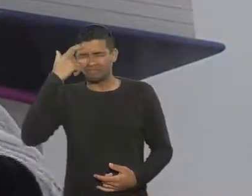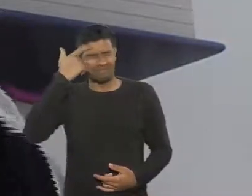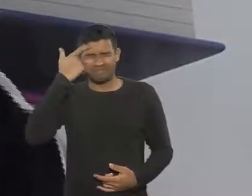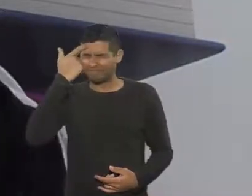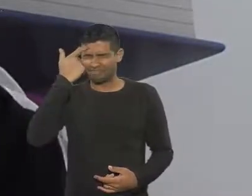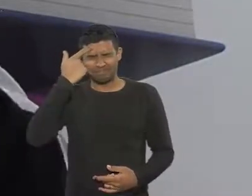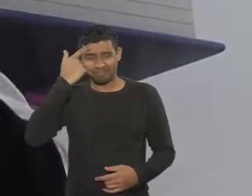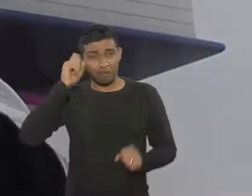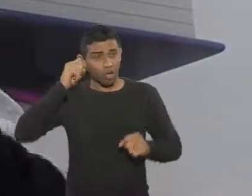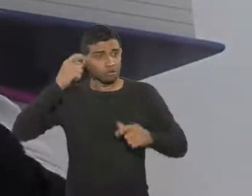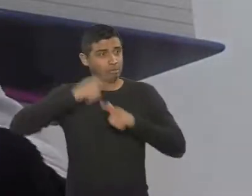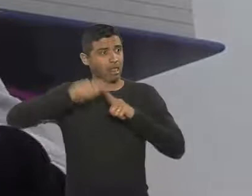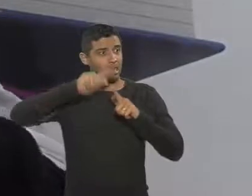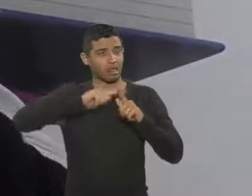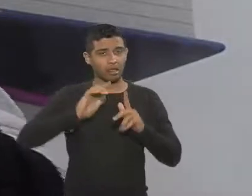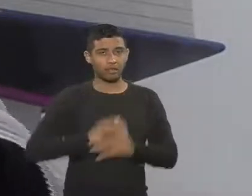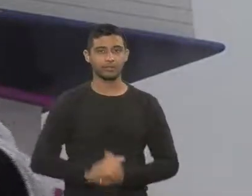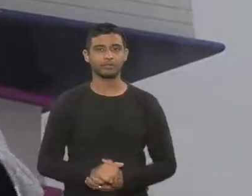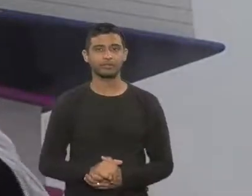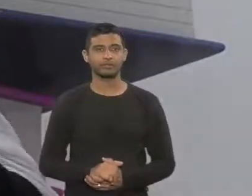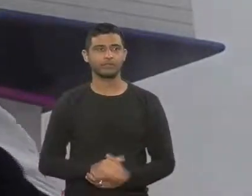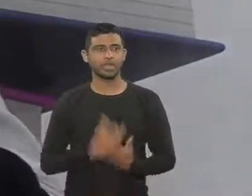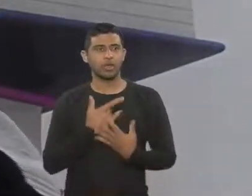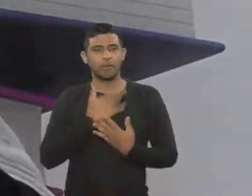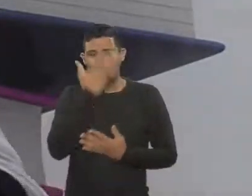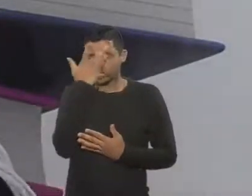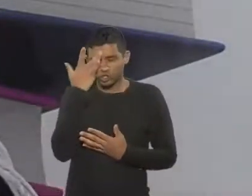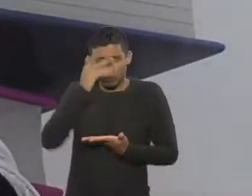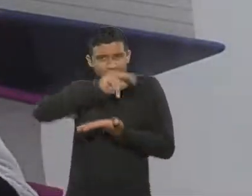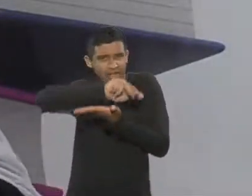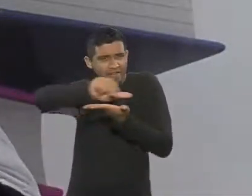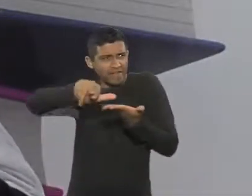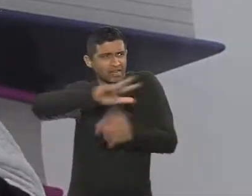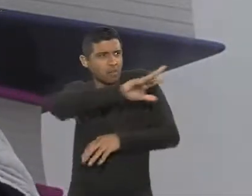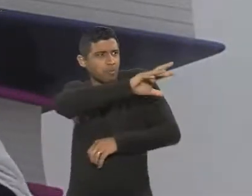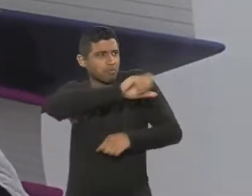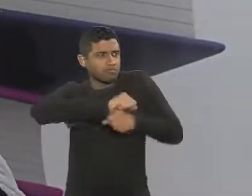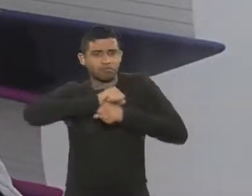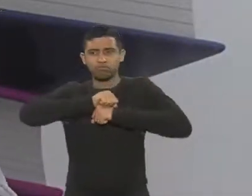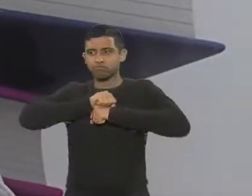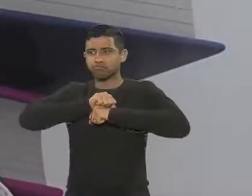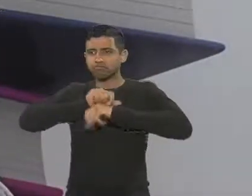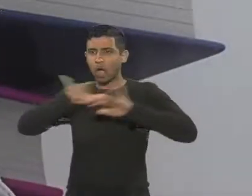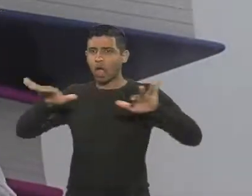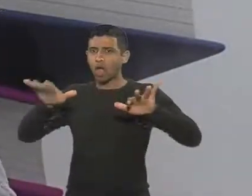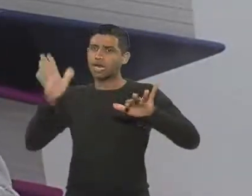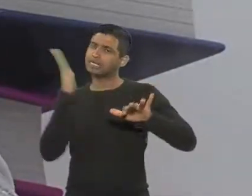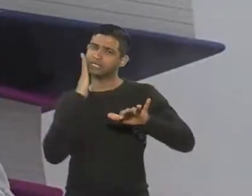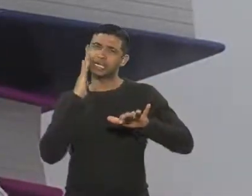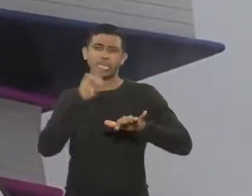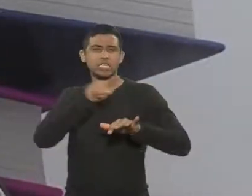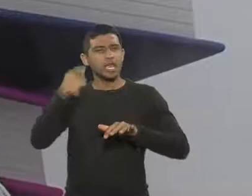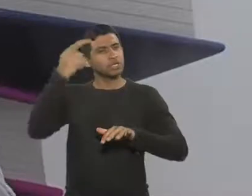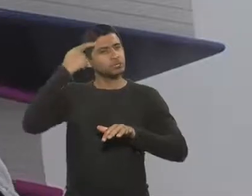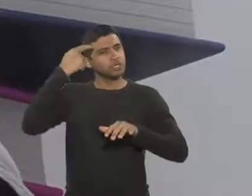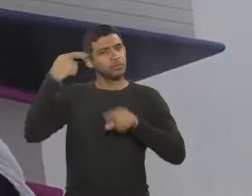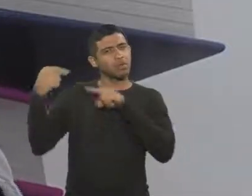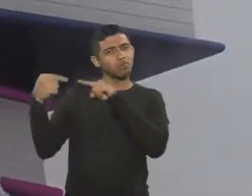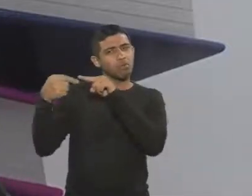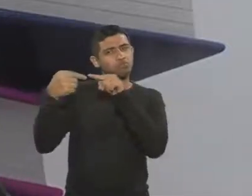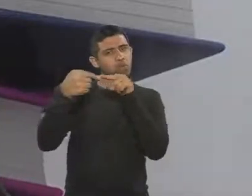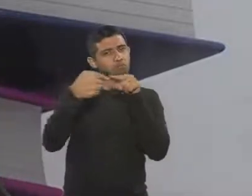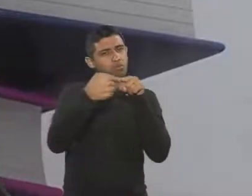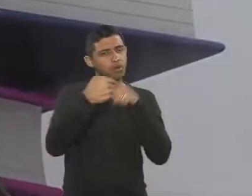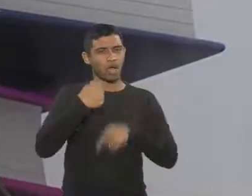crenças, eu vou propagar aquilo para outras pessoas que eu sei que compartilham comigo